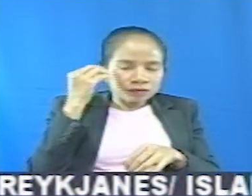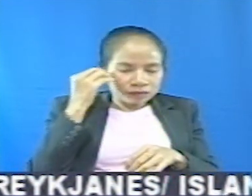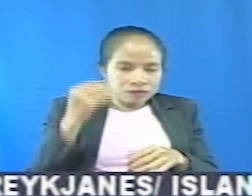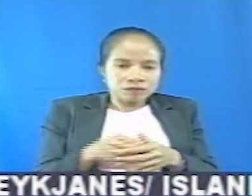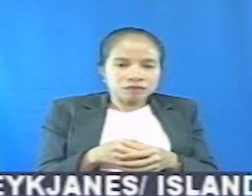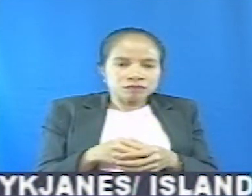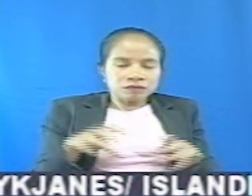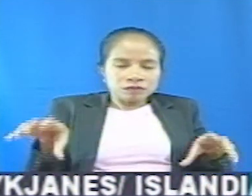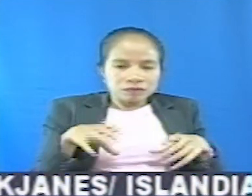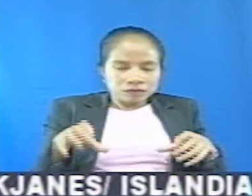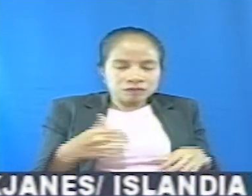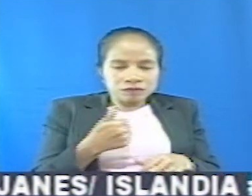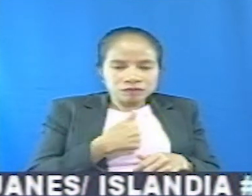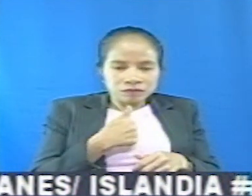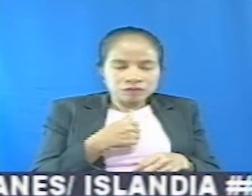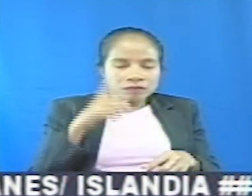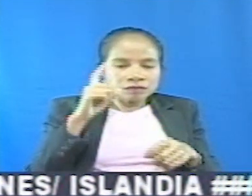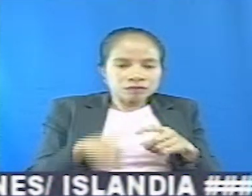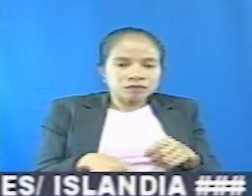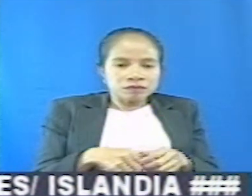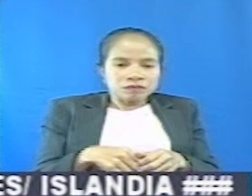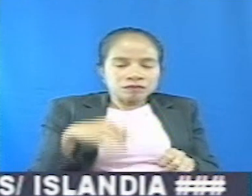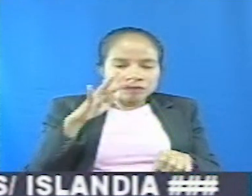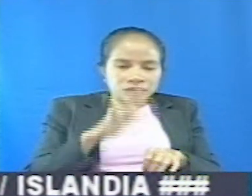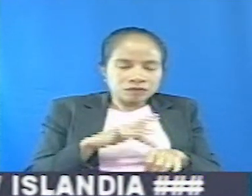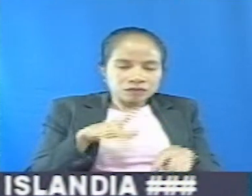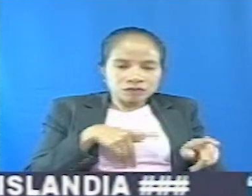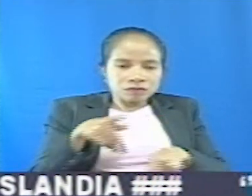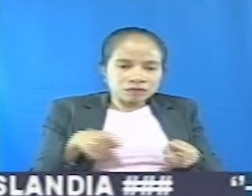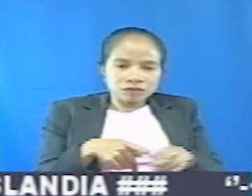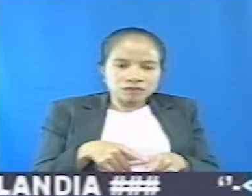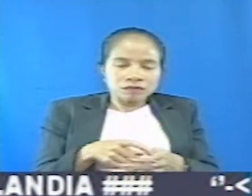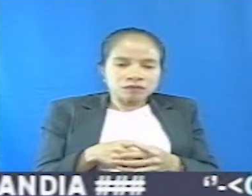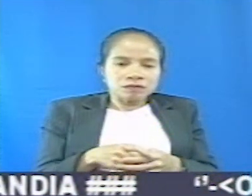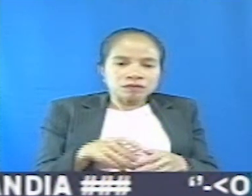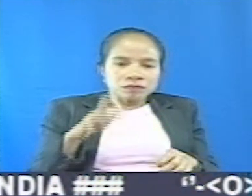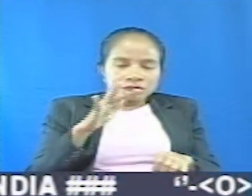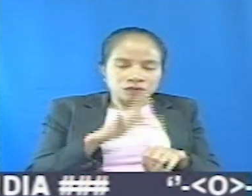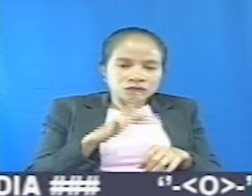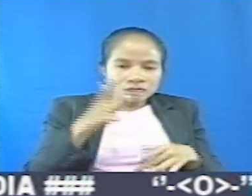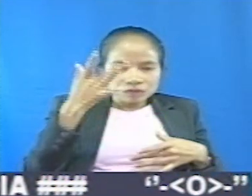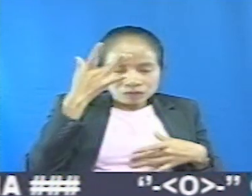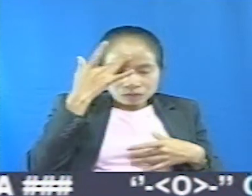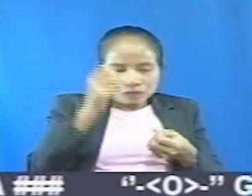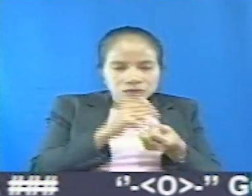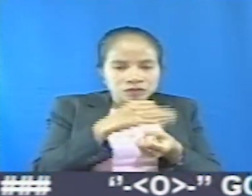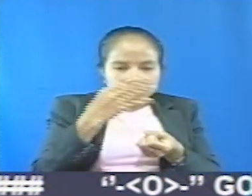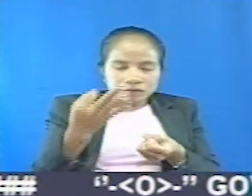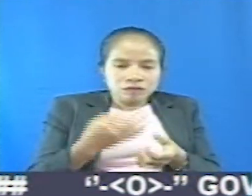no esforço an a tu la bele contacto ho ema nebe infetado ona ho vírus ne.